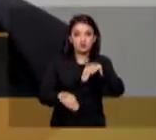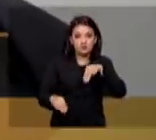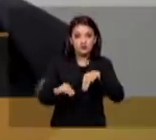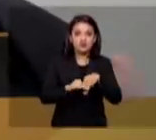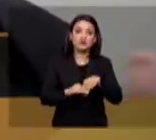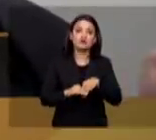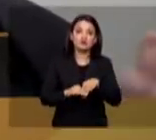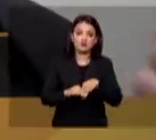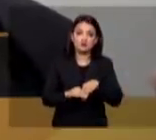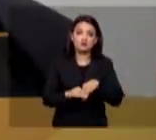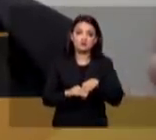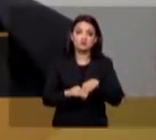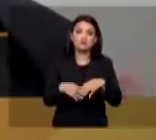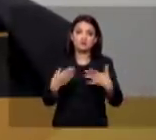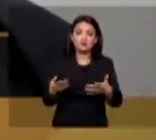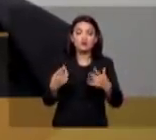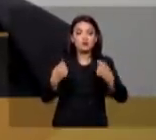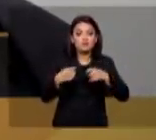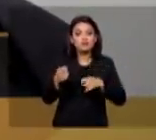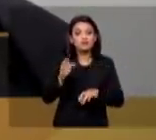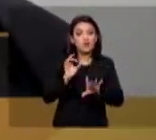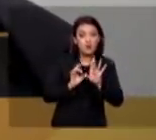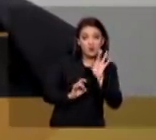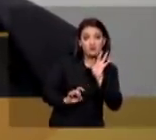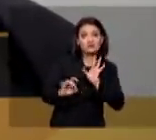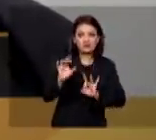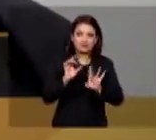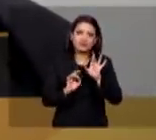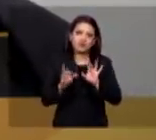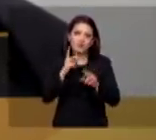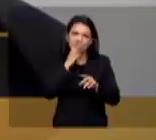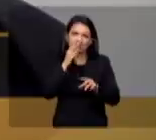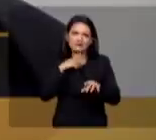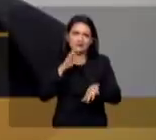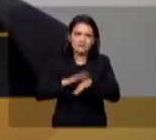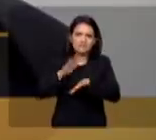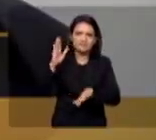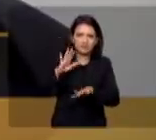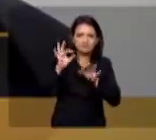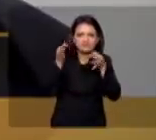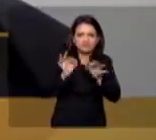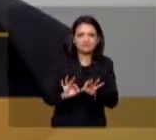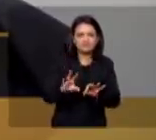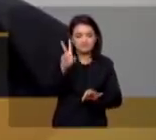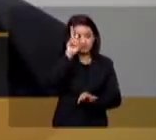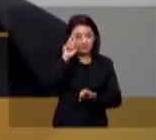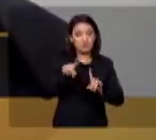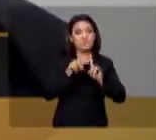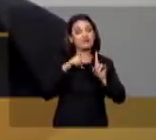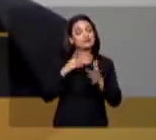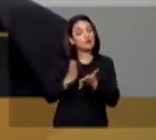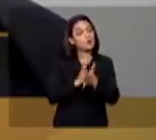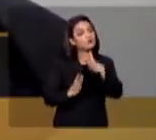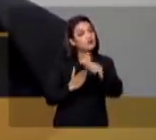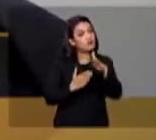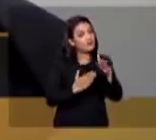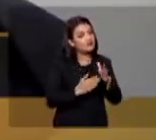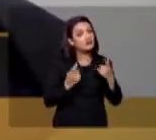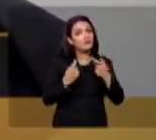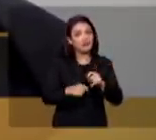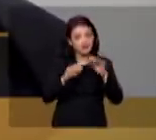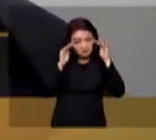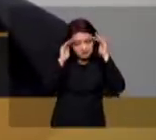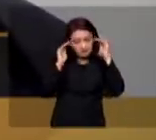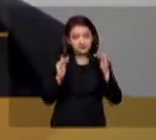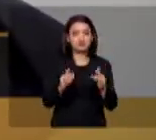que certamente lhe confere uma especial legitimidade decisória, há limites bem estabelecidos que devem ser observados, de modo que o